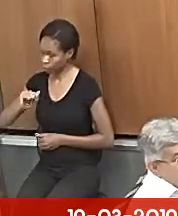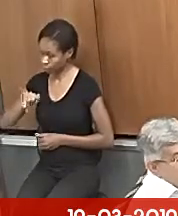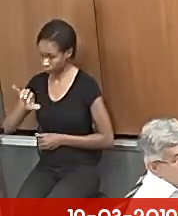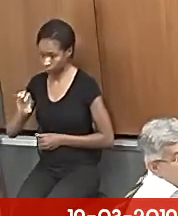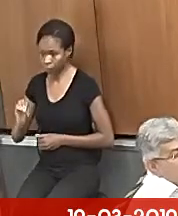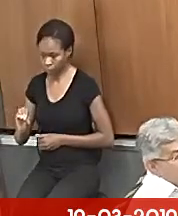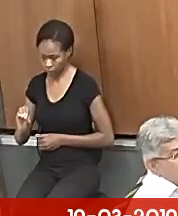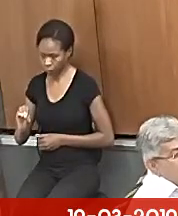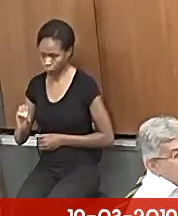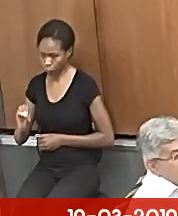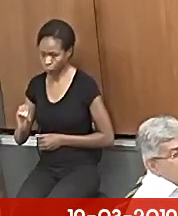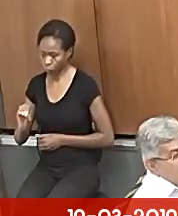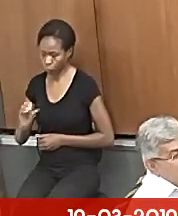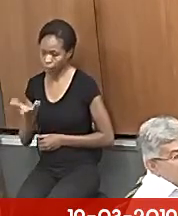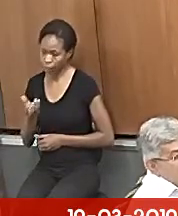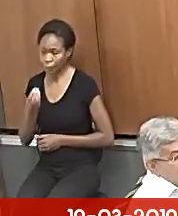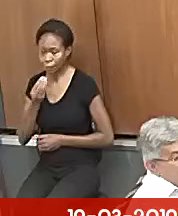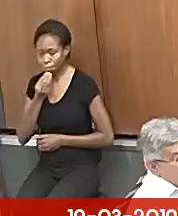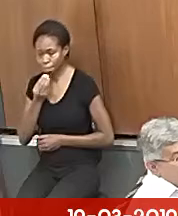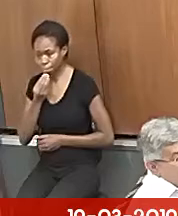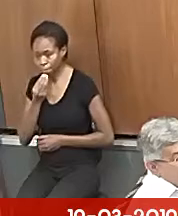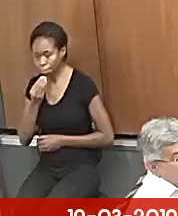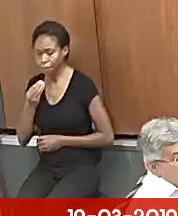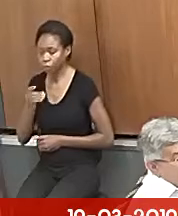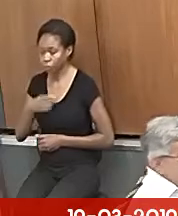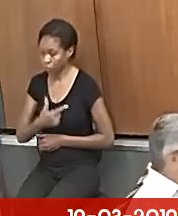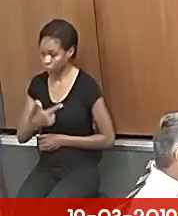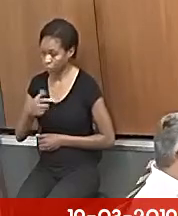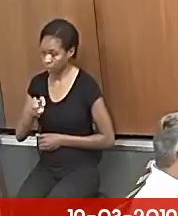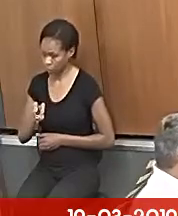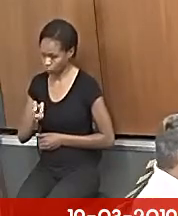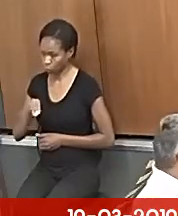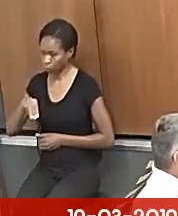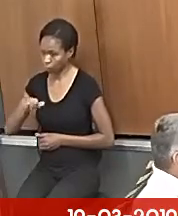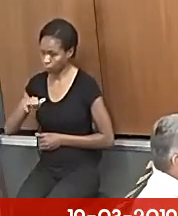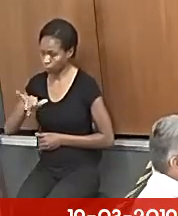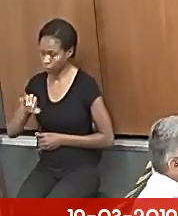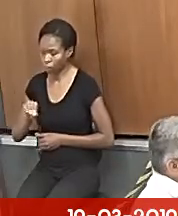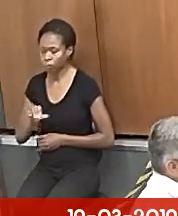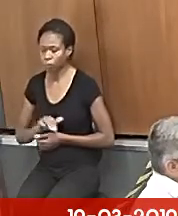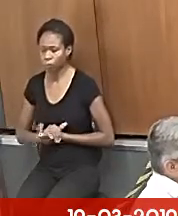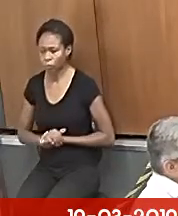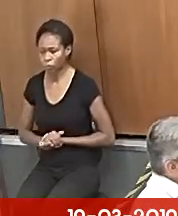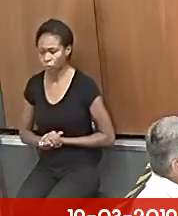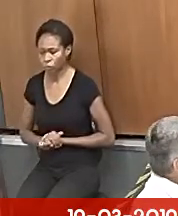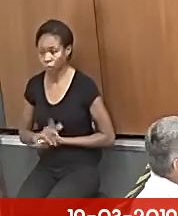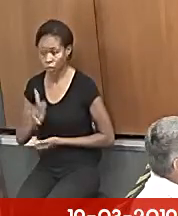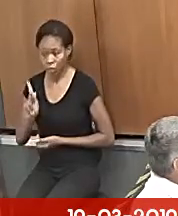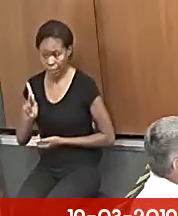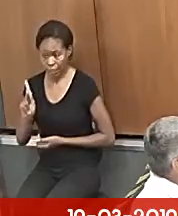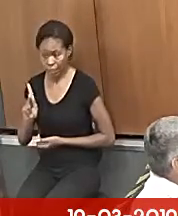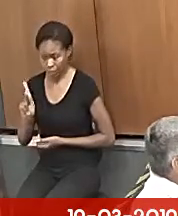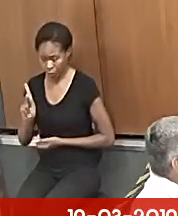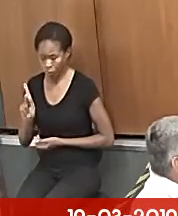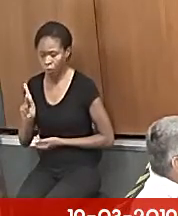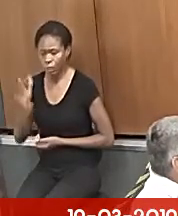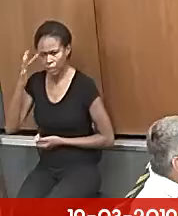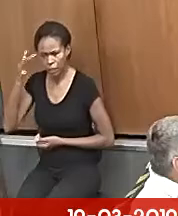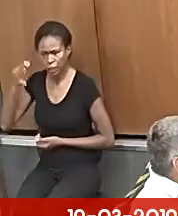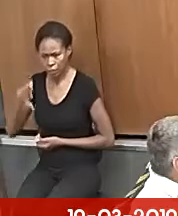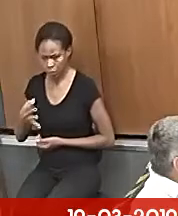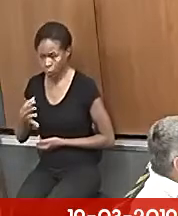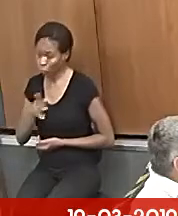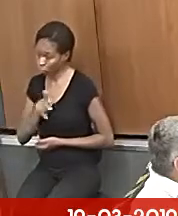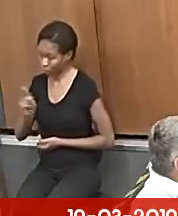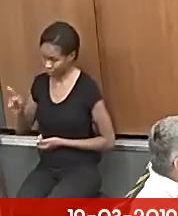é esse dia dá num sábado é é kathryn eu tenho certeza o presidente não está aqui mas seria do gosto